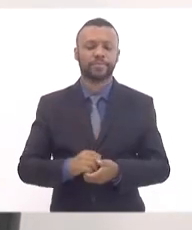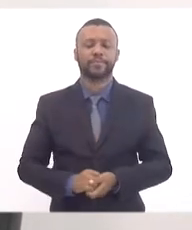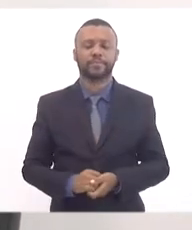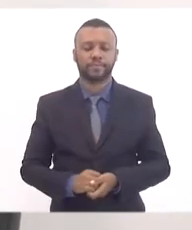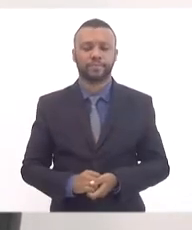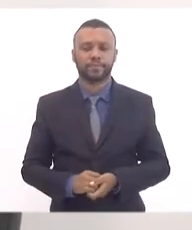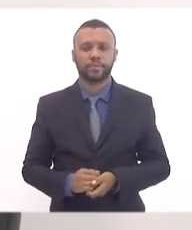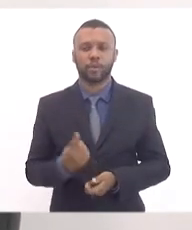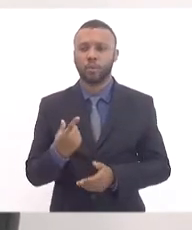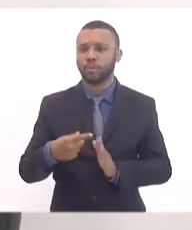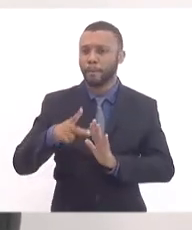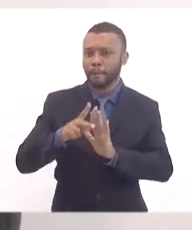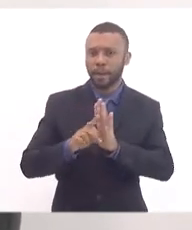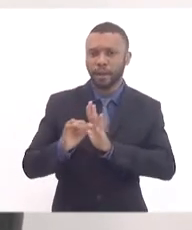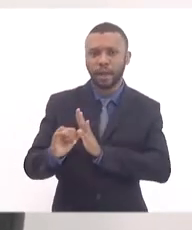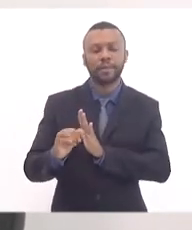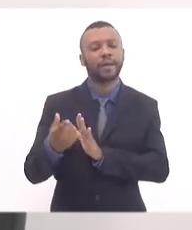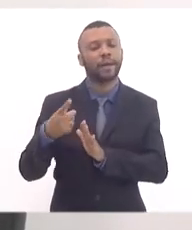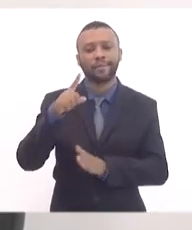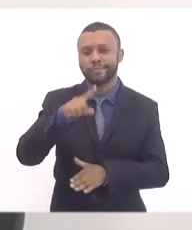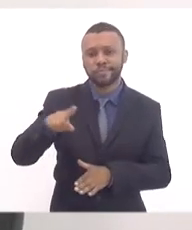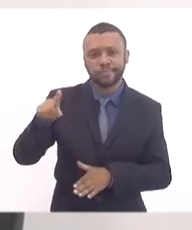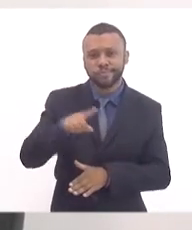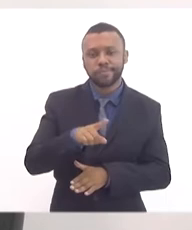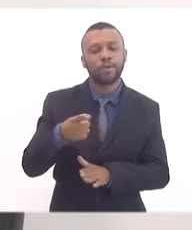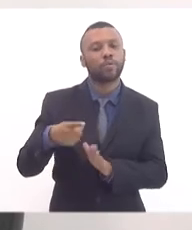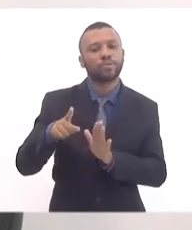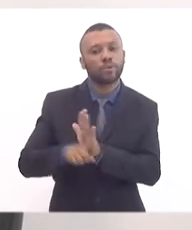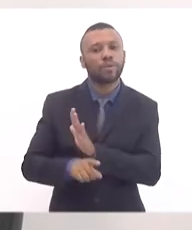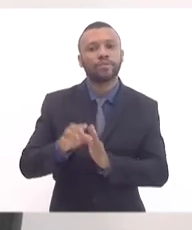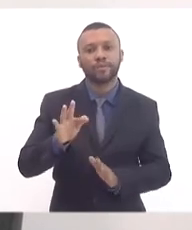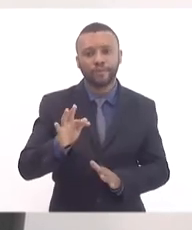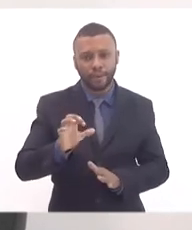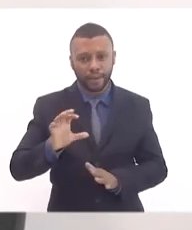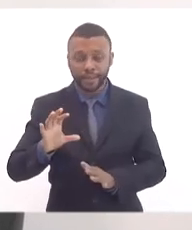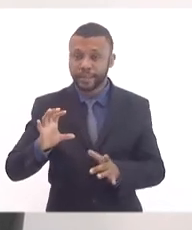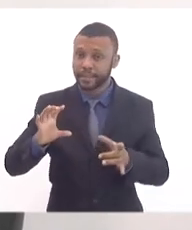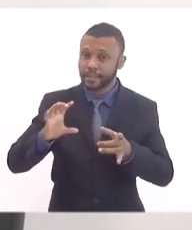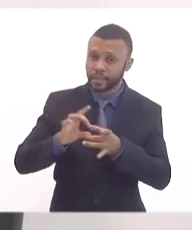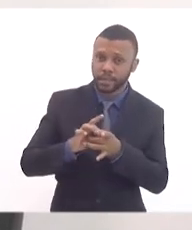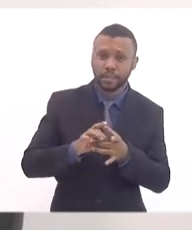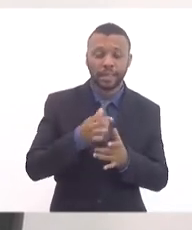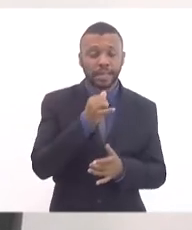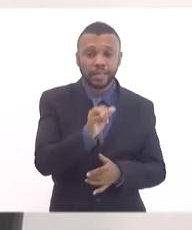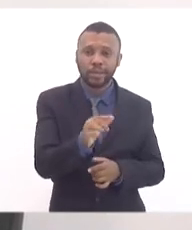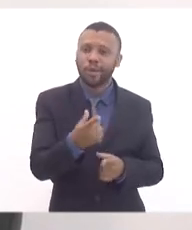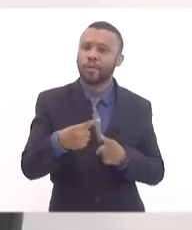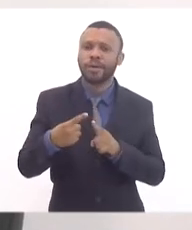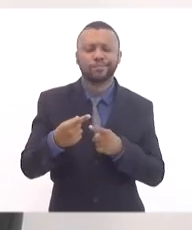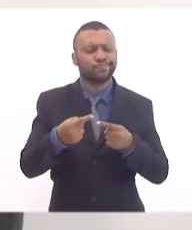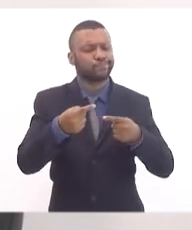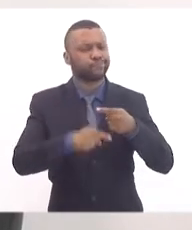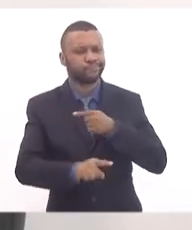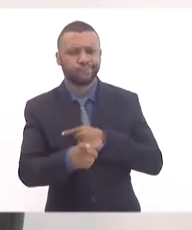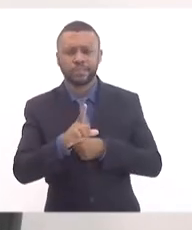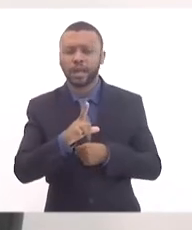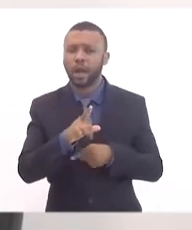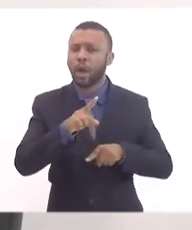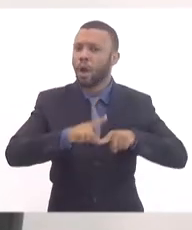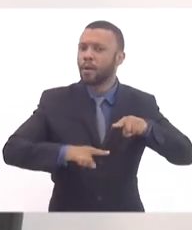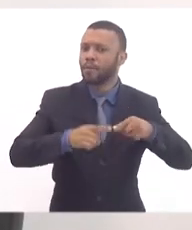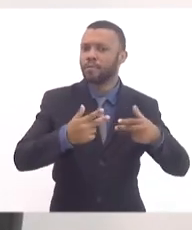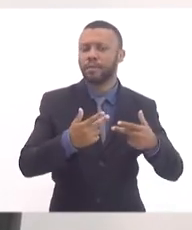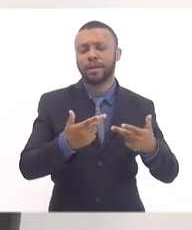é um dos peles acaba com a incidência do fecp na na energia elétrica porque eu não tenho sentido algum bem essencial